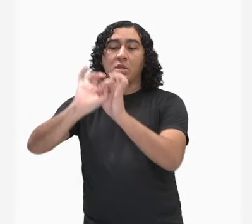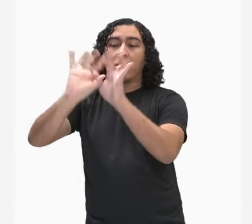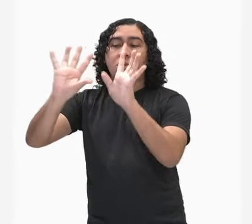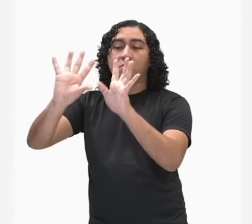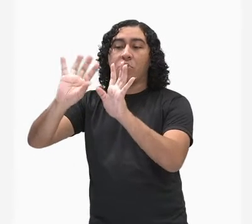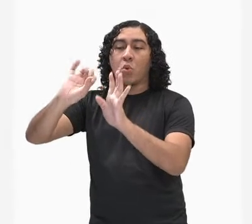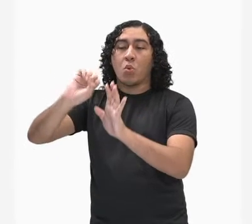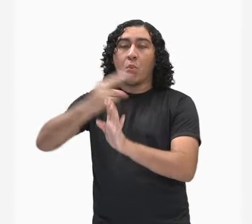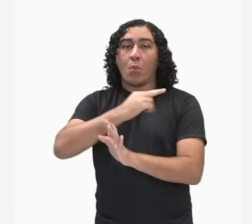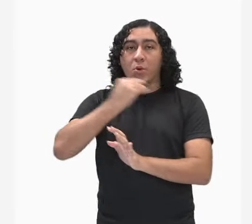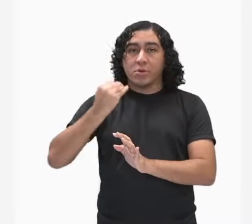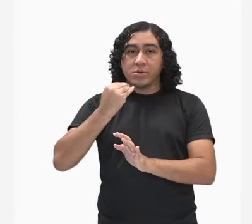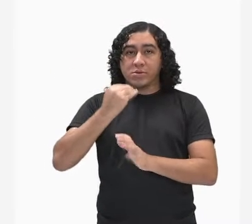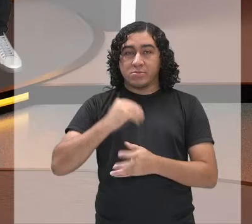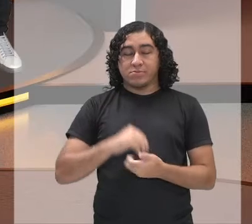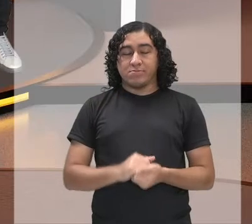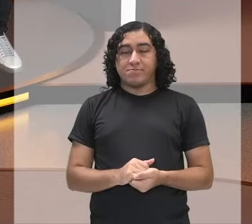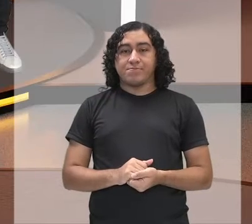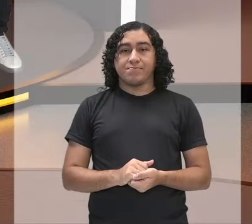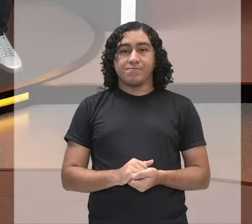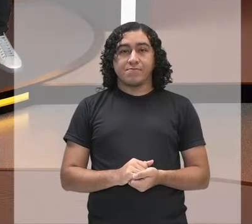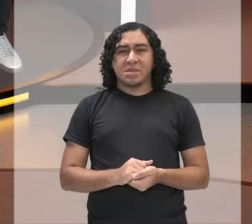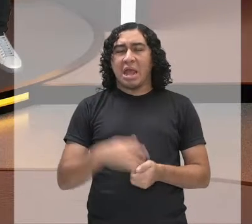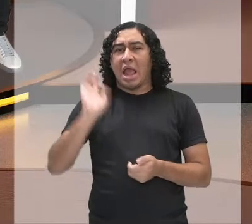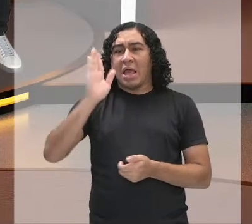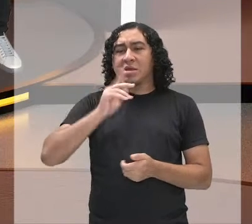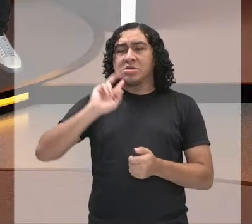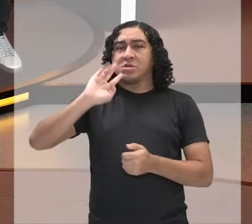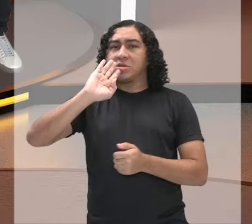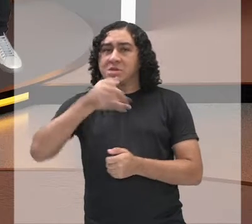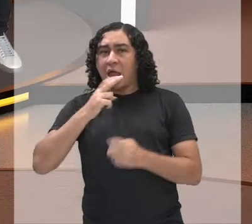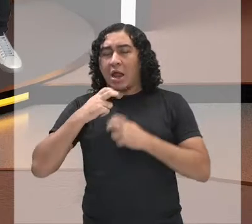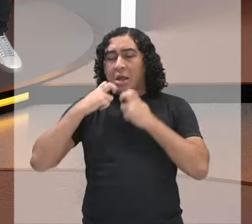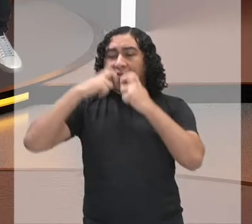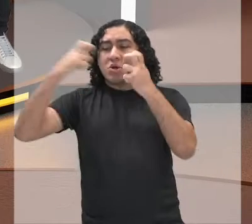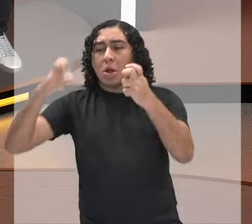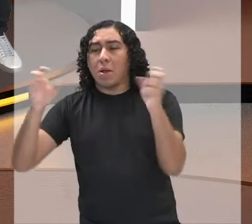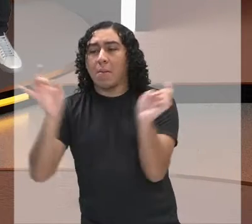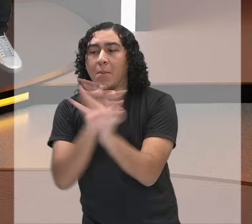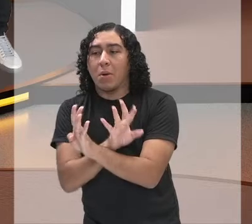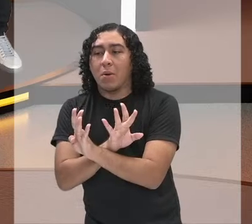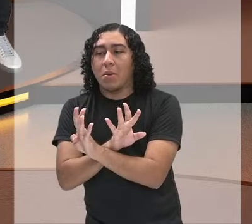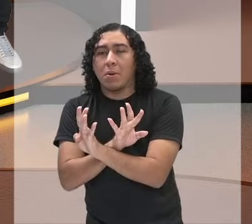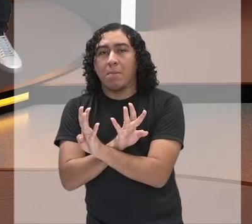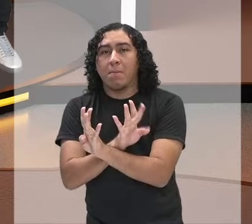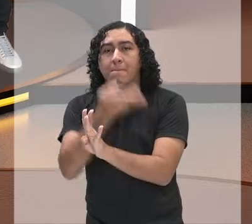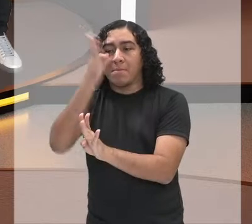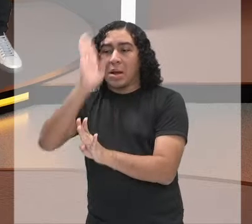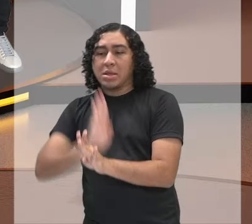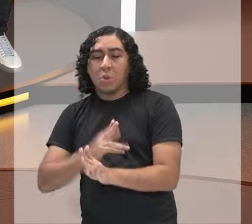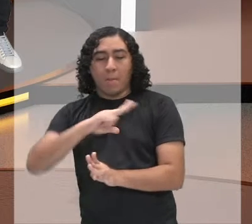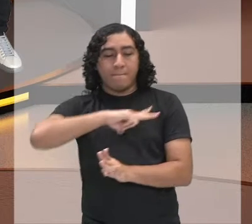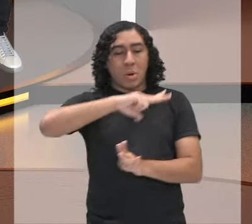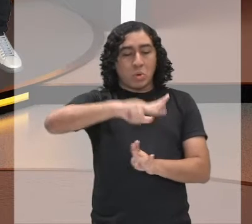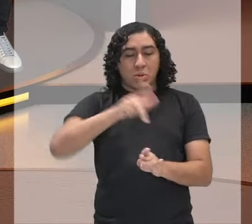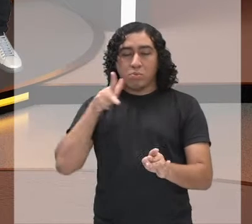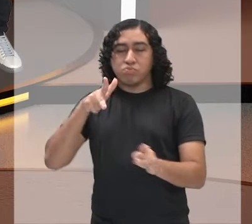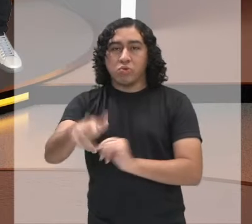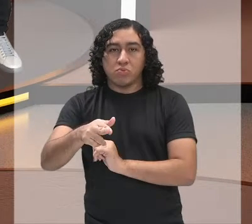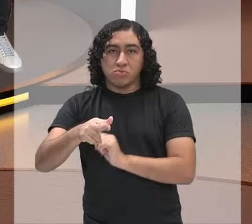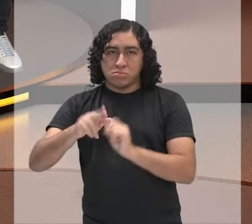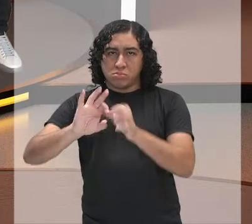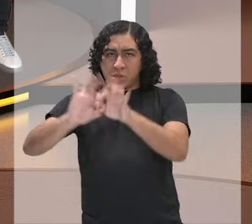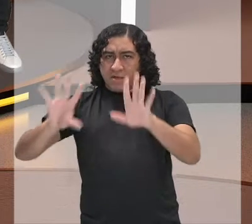Ponto final. E a partir daqui o Brasil estava independente de Portugal. Foi assim? Será que realmente